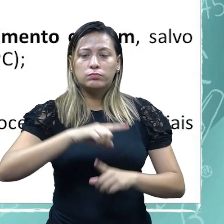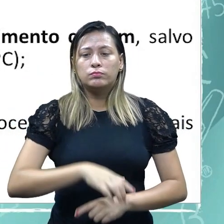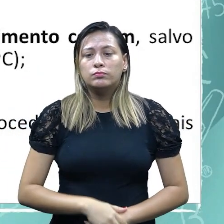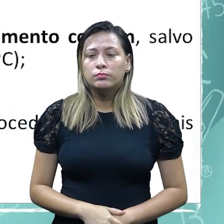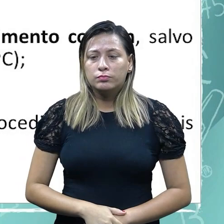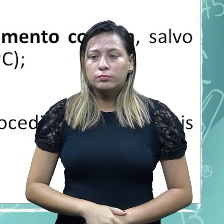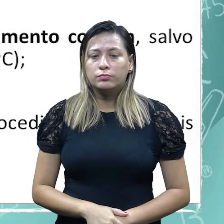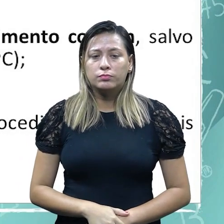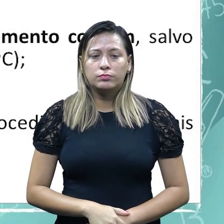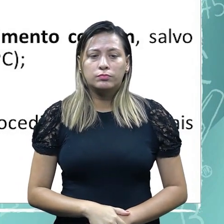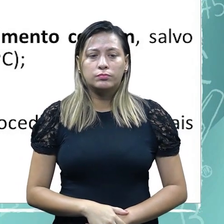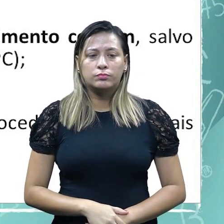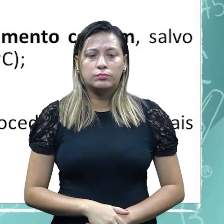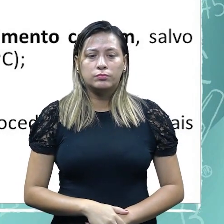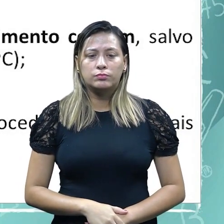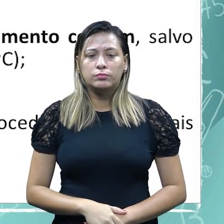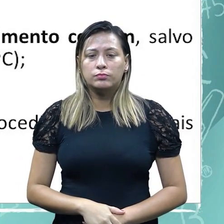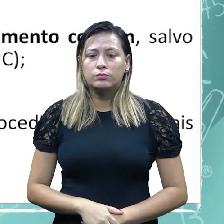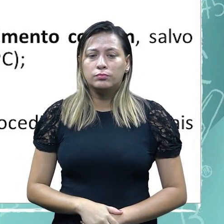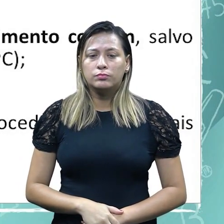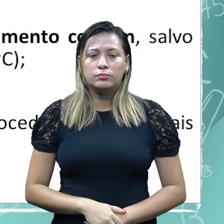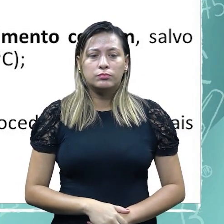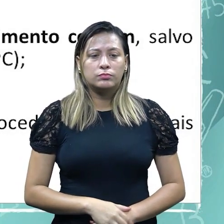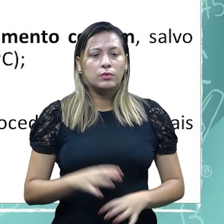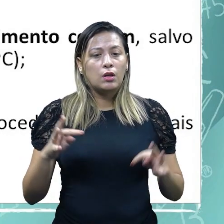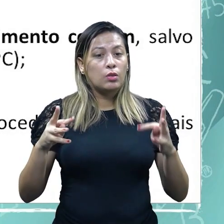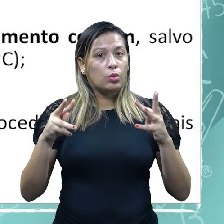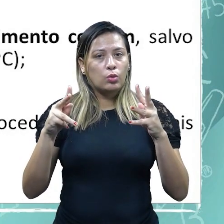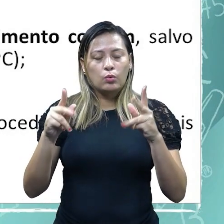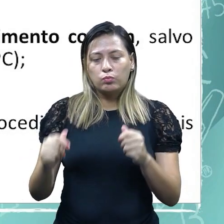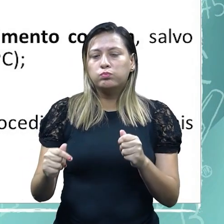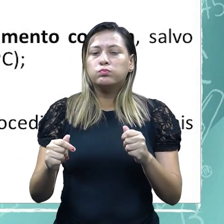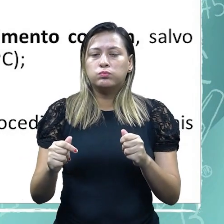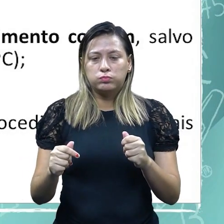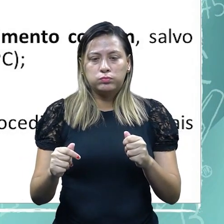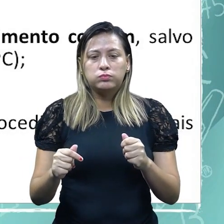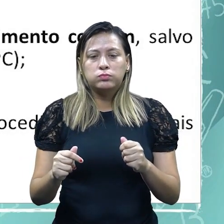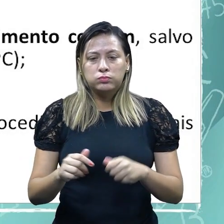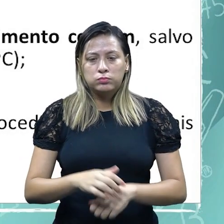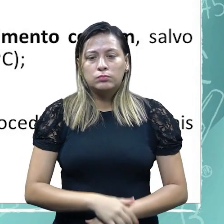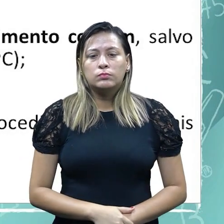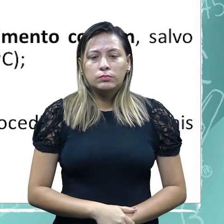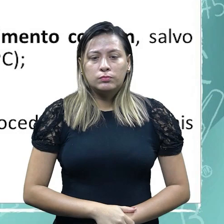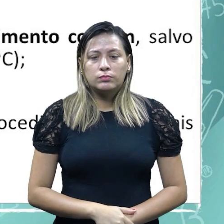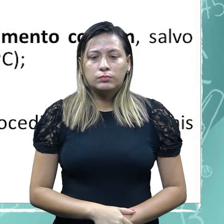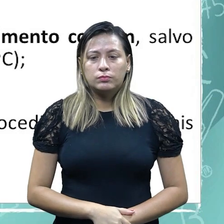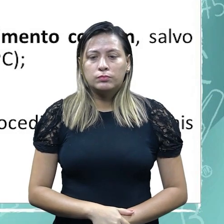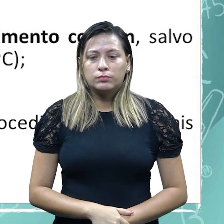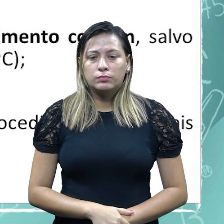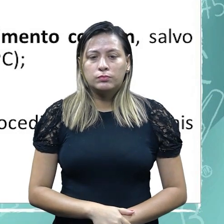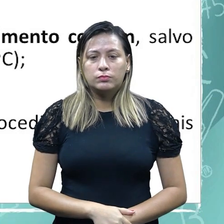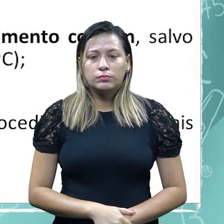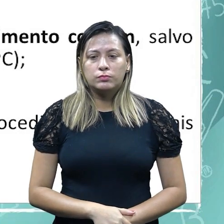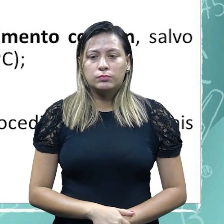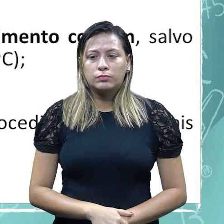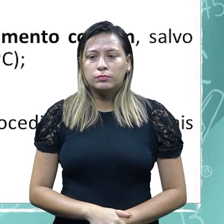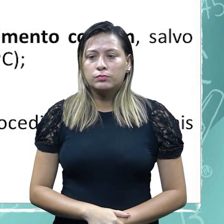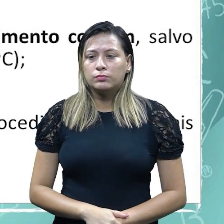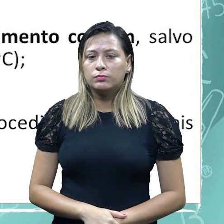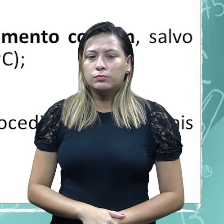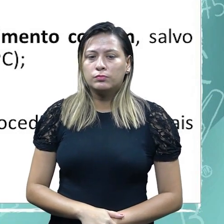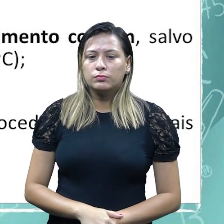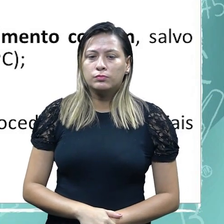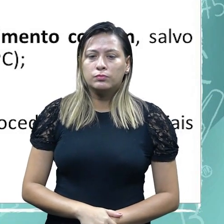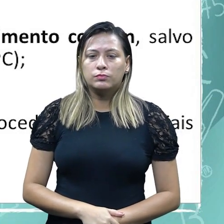vai se aplicar a quê? A todos os procedimentos comuns, tá certo? Então, salvo disposição em contrário do código